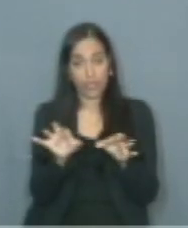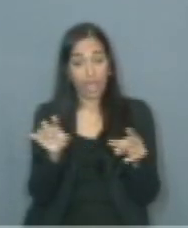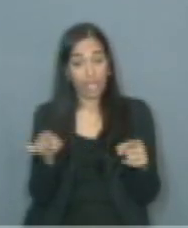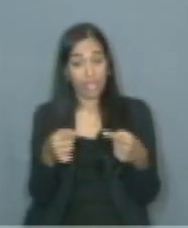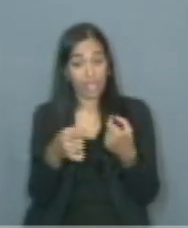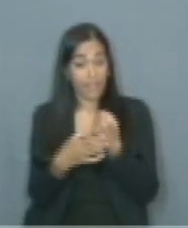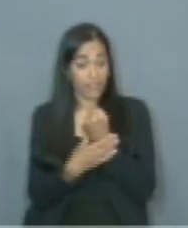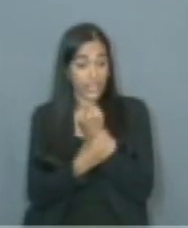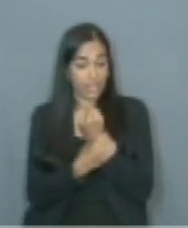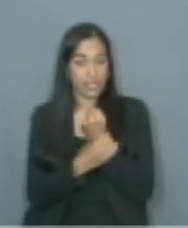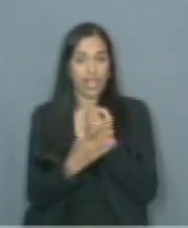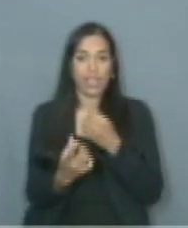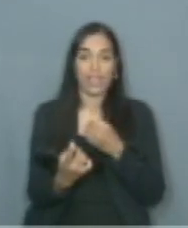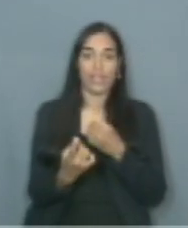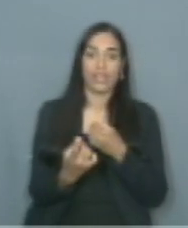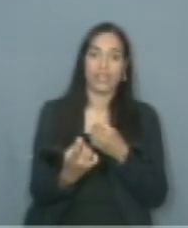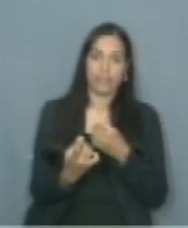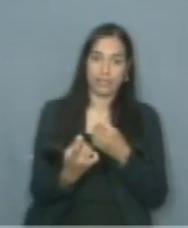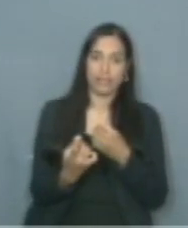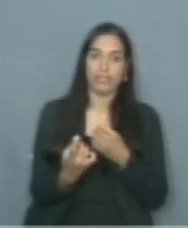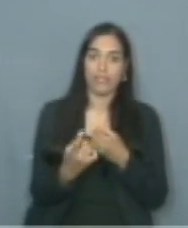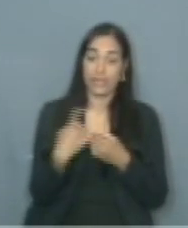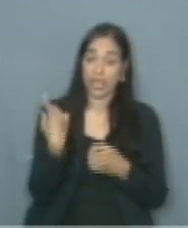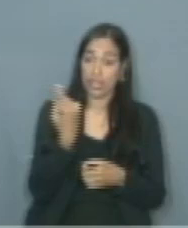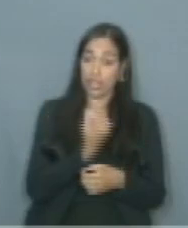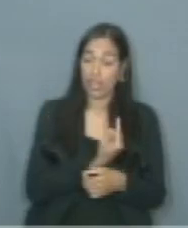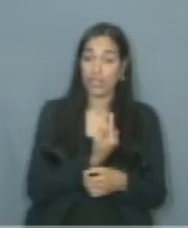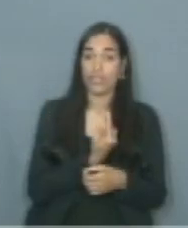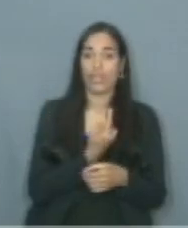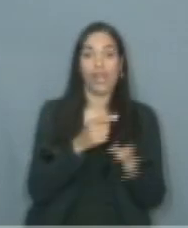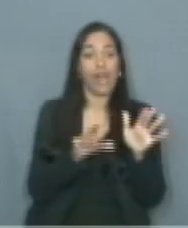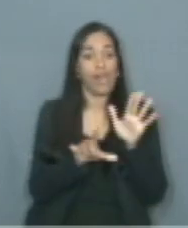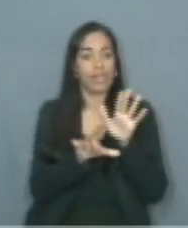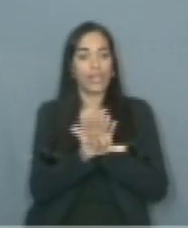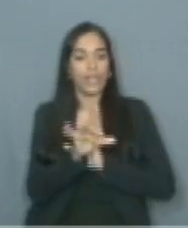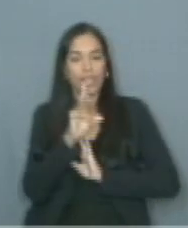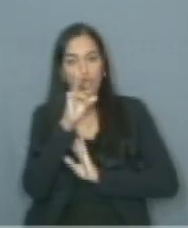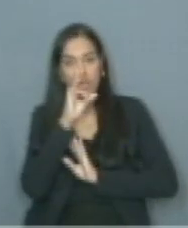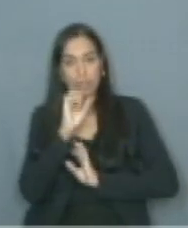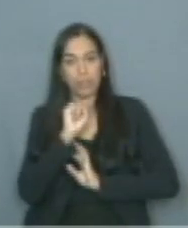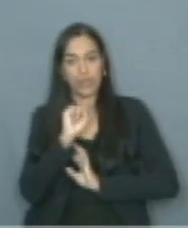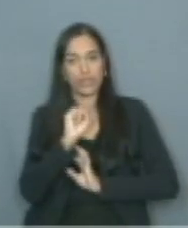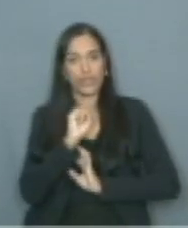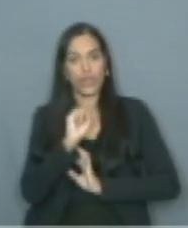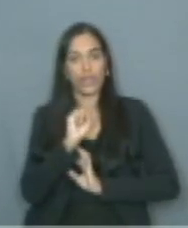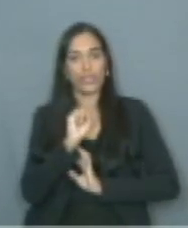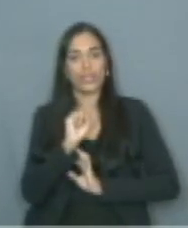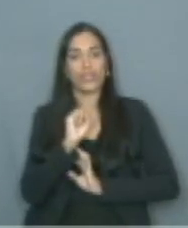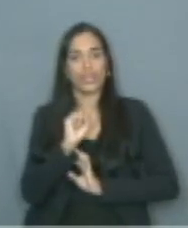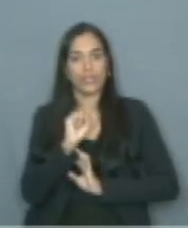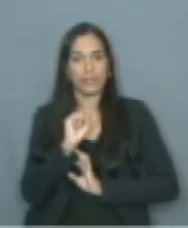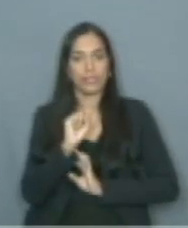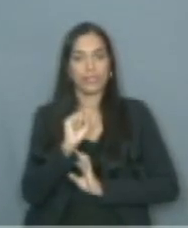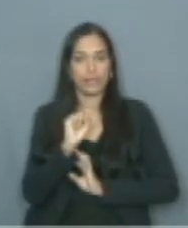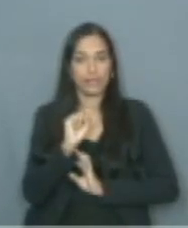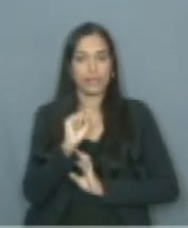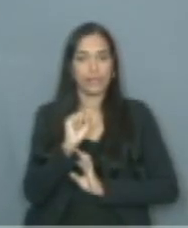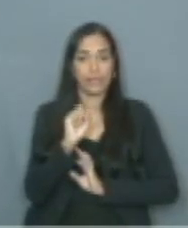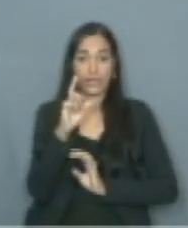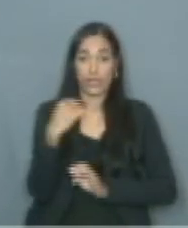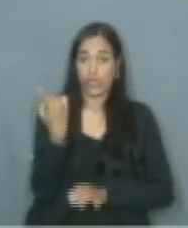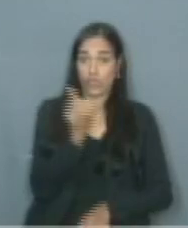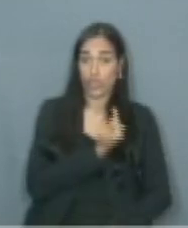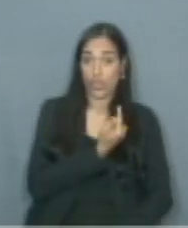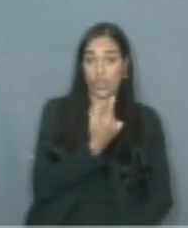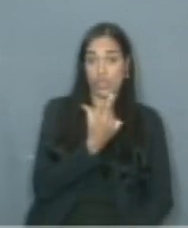gente volte ao estado de natureza em que predomina a lei do mais forte. Nós não temos a lei do mais forte predominando. Nós